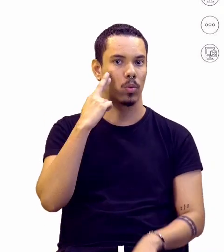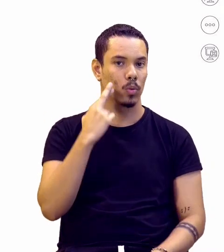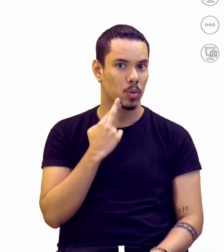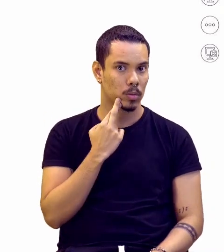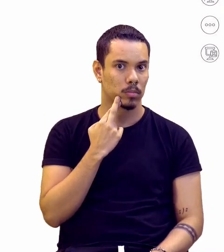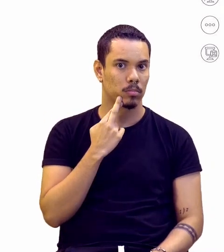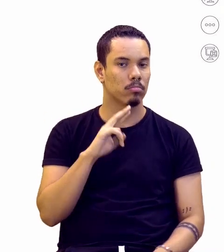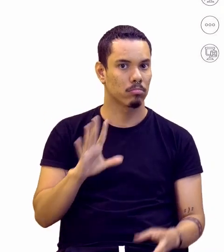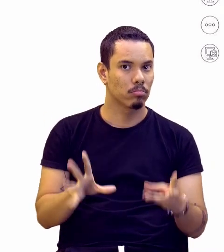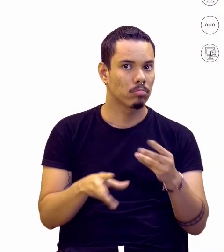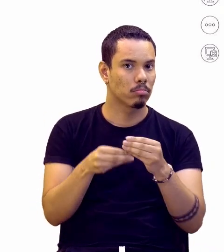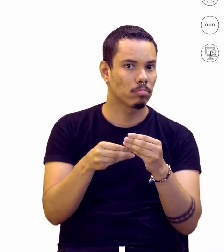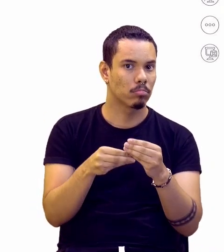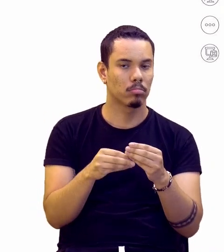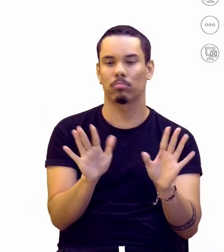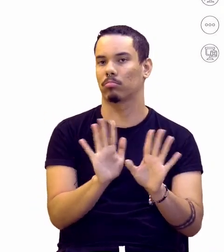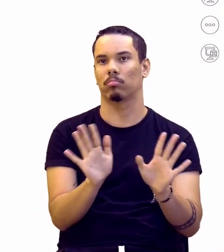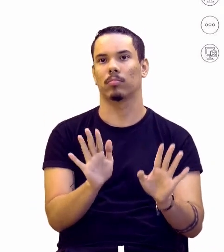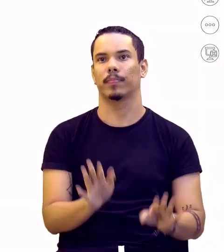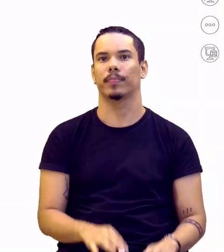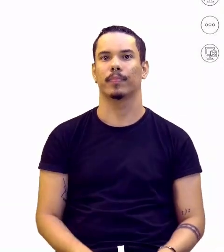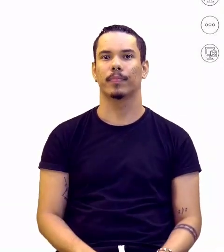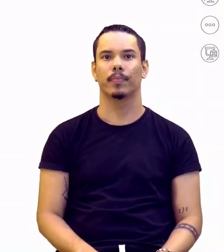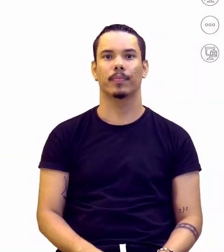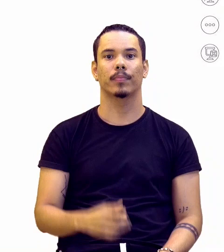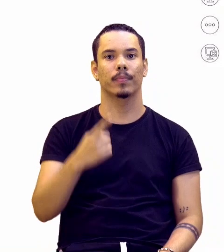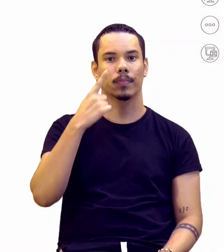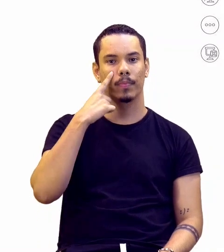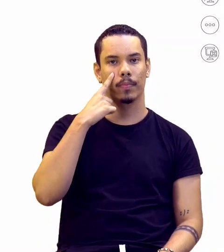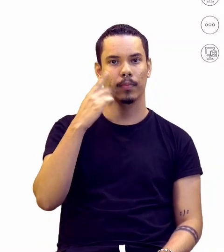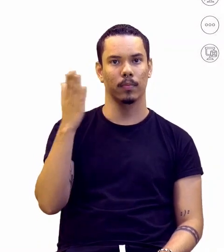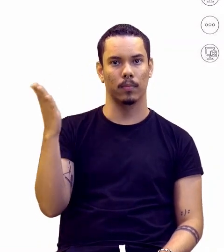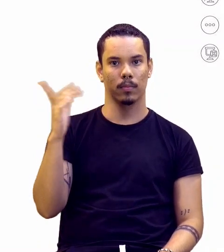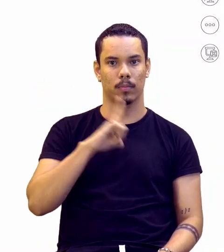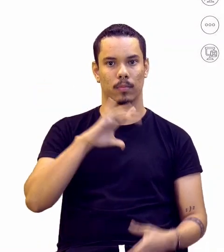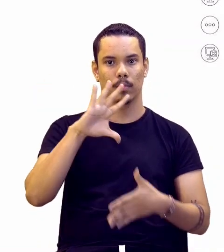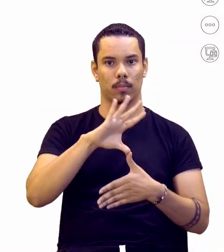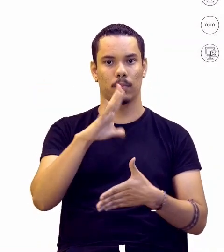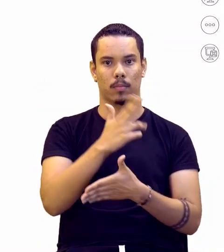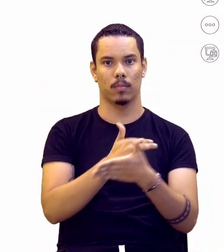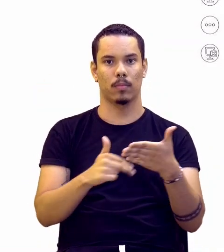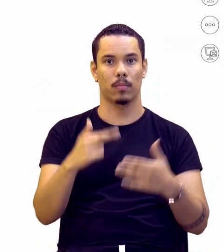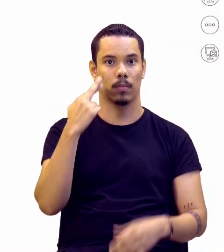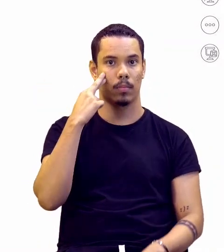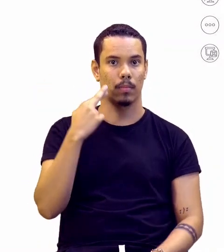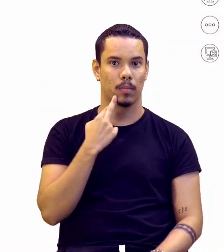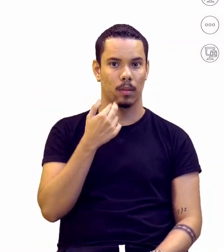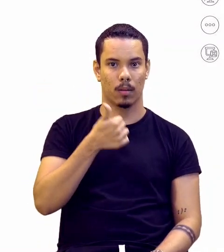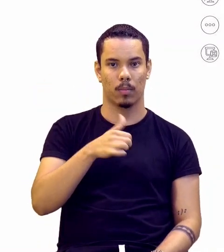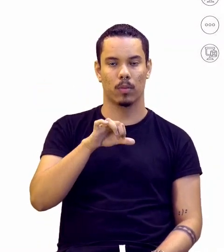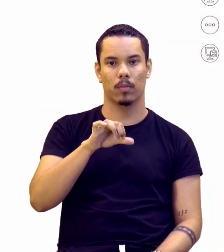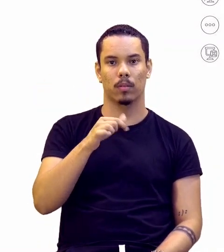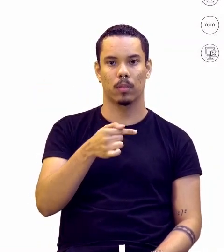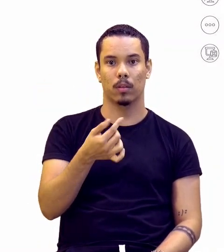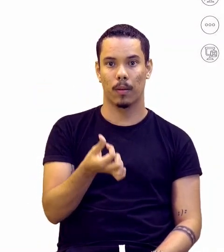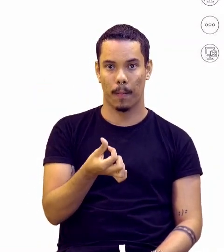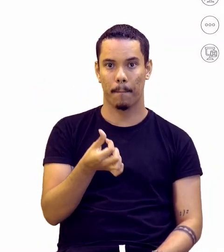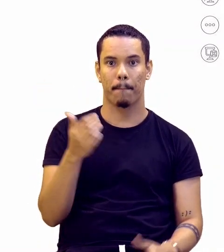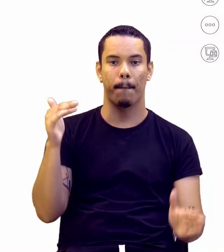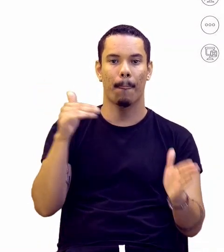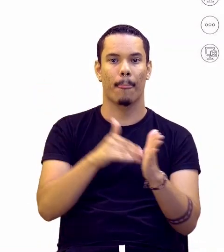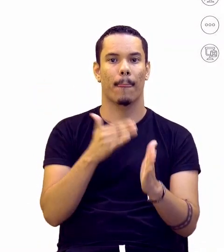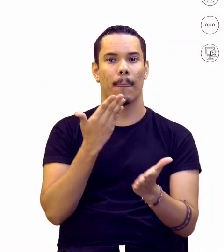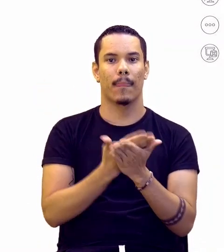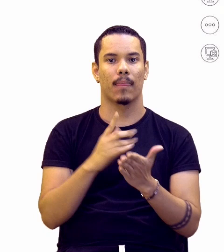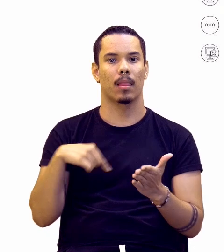complementação? Tranquilo, professor. Olha aí, então, o mapa de Rondônia de 1976. No final da aula, a gente fez